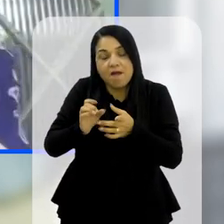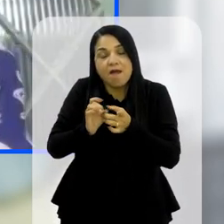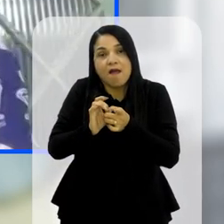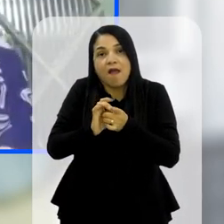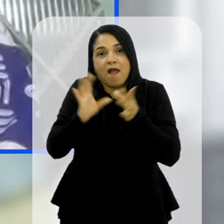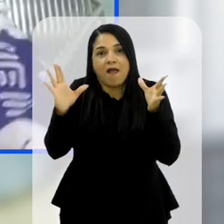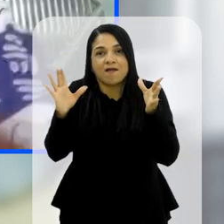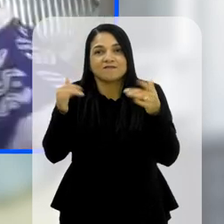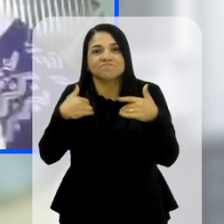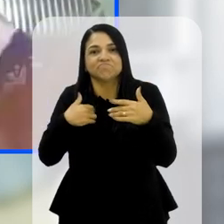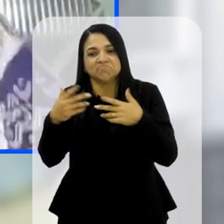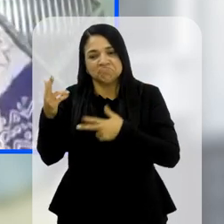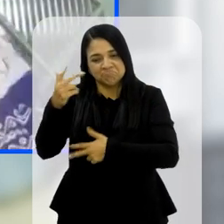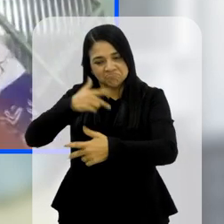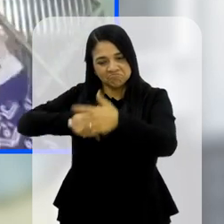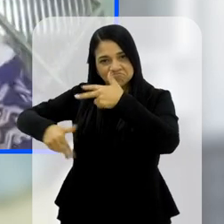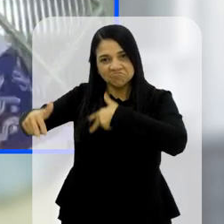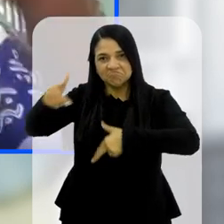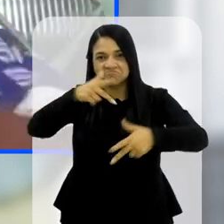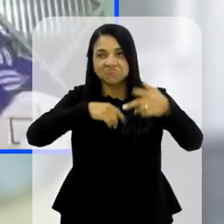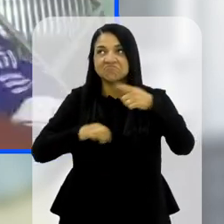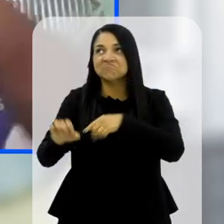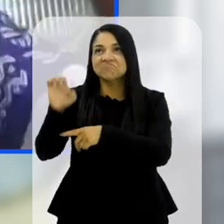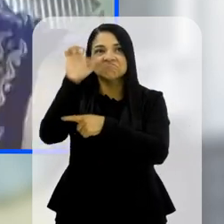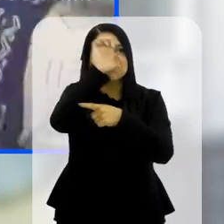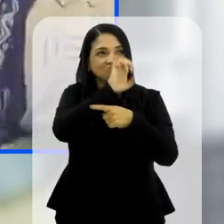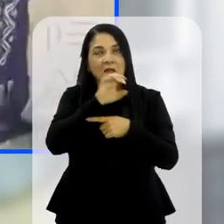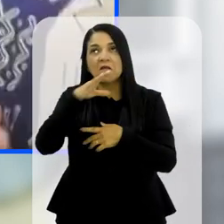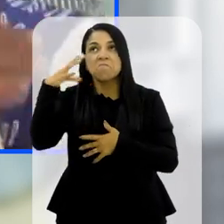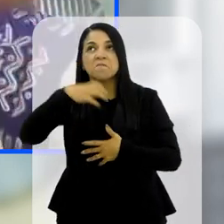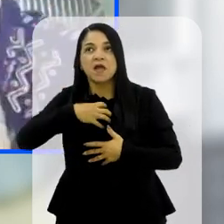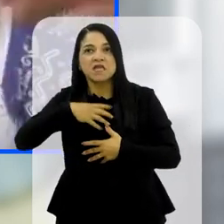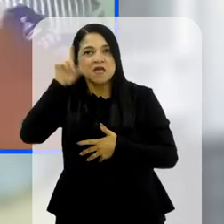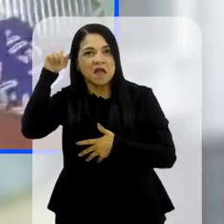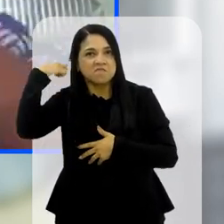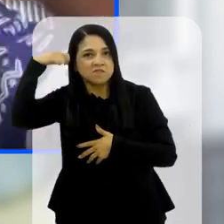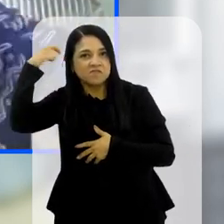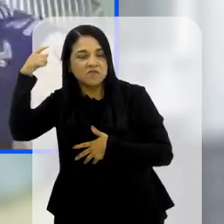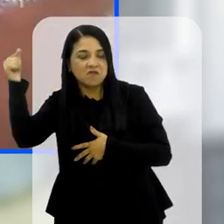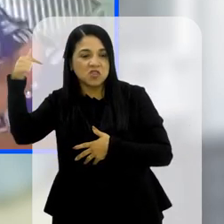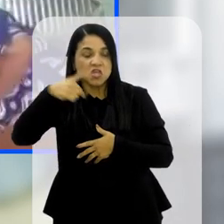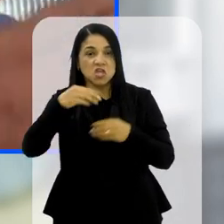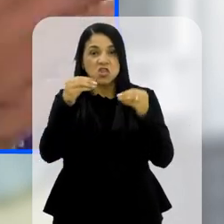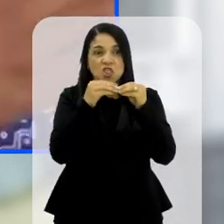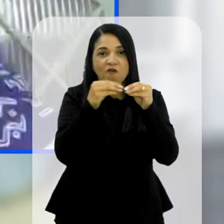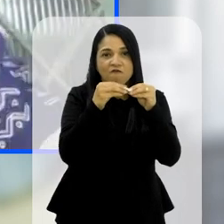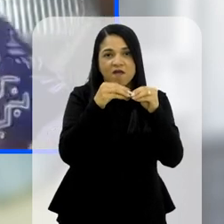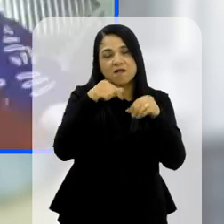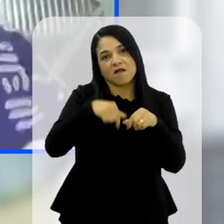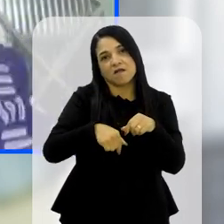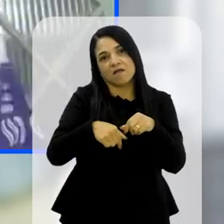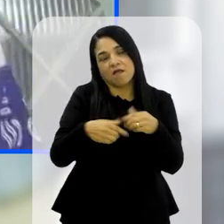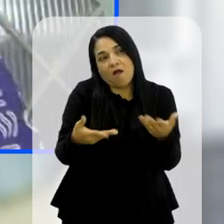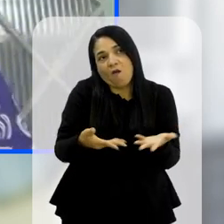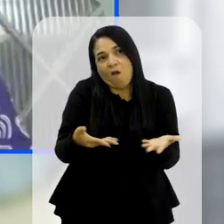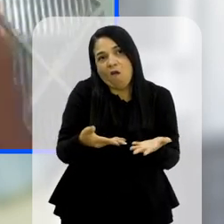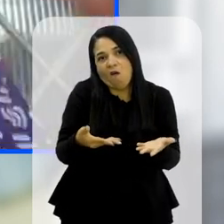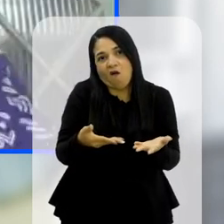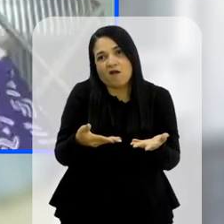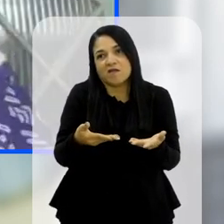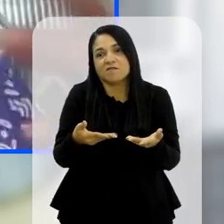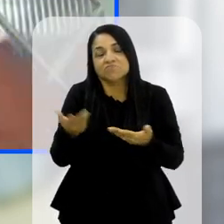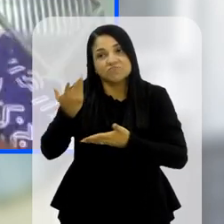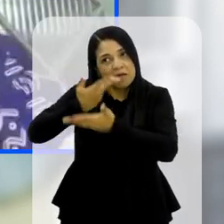pessoas conseguem transitar melhor entre os estados, conseguem trabalhar. Alguém da Bahia consegue ter. Tem uma novela